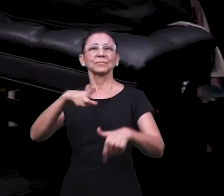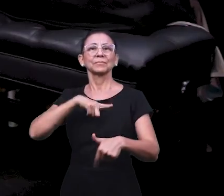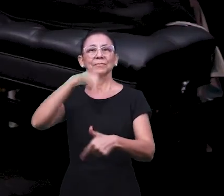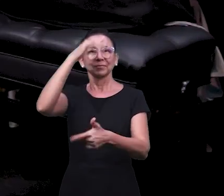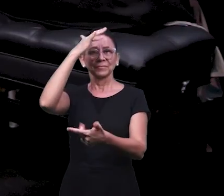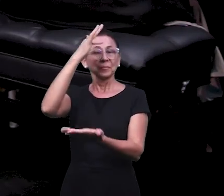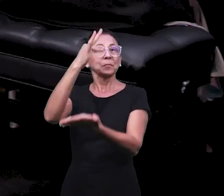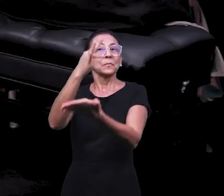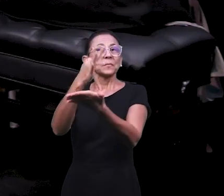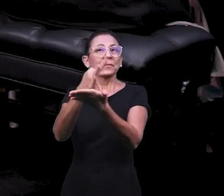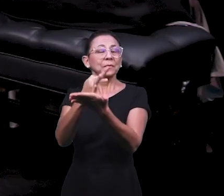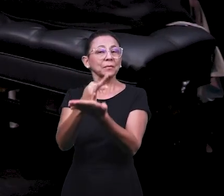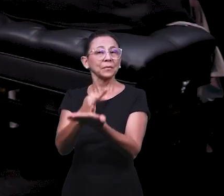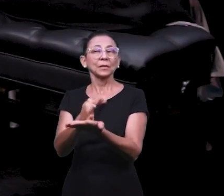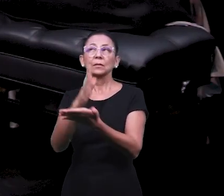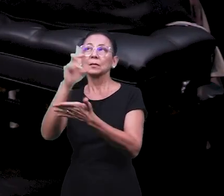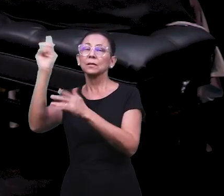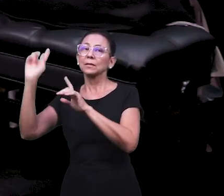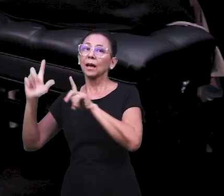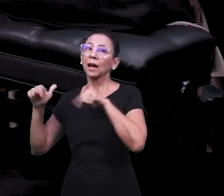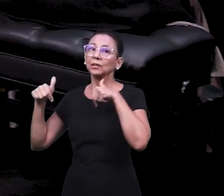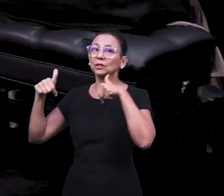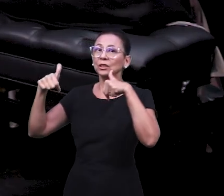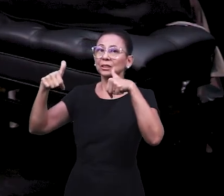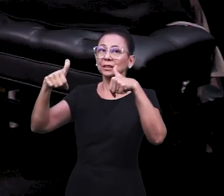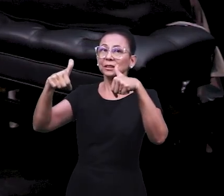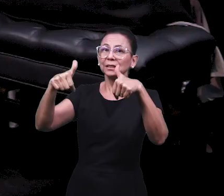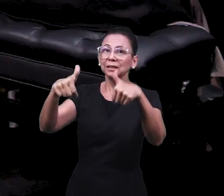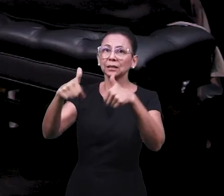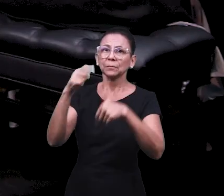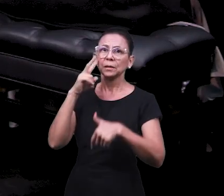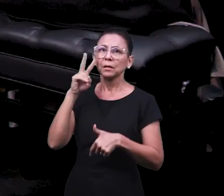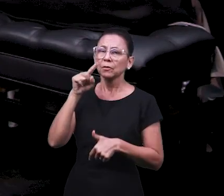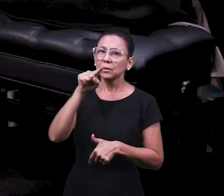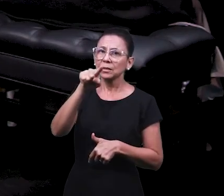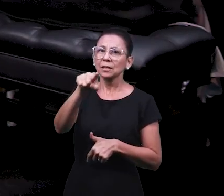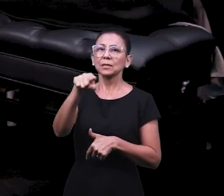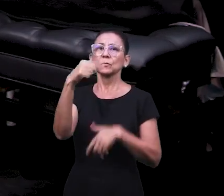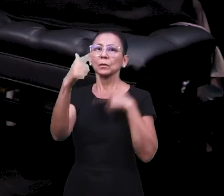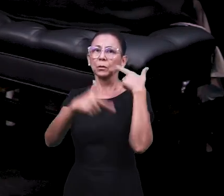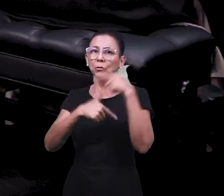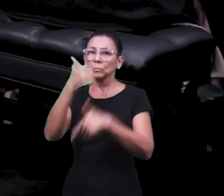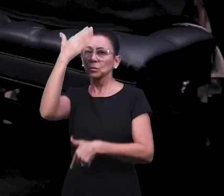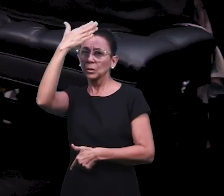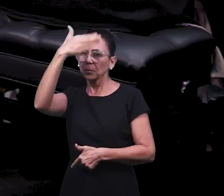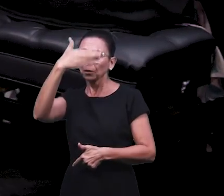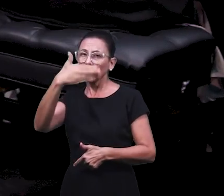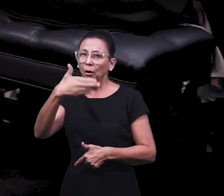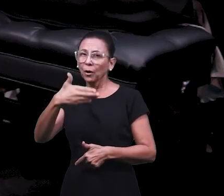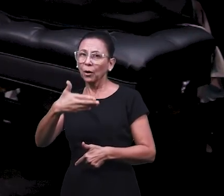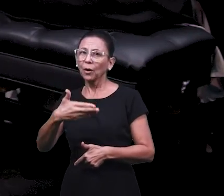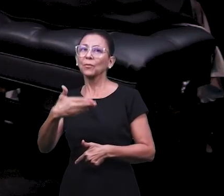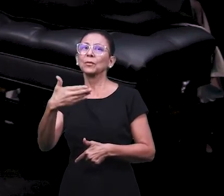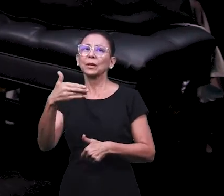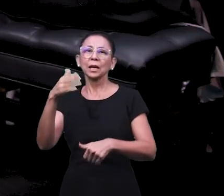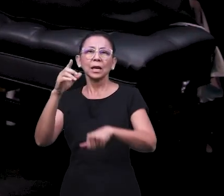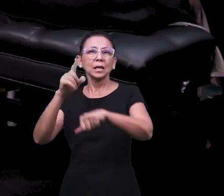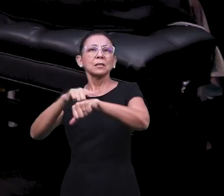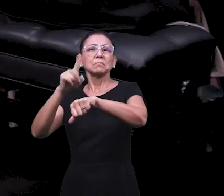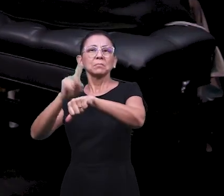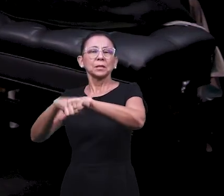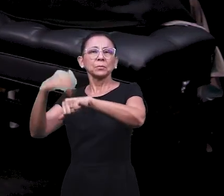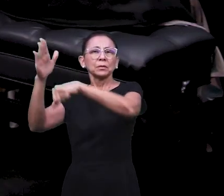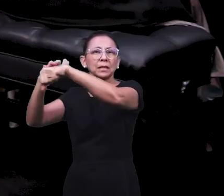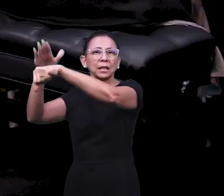agirá. Ele está agindo, é no silêncio dele as portas vão se abrir, é no tempo